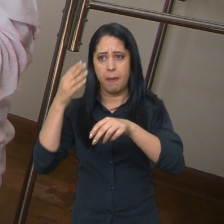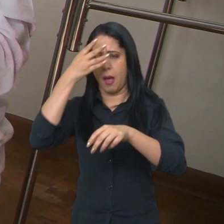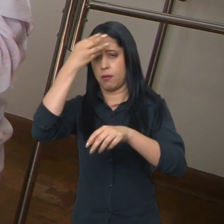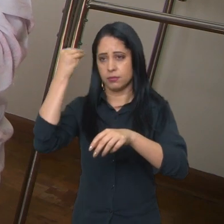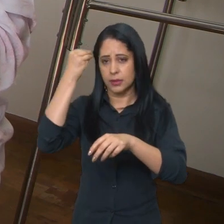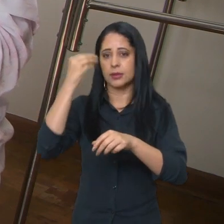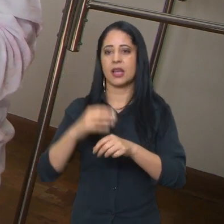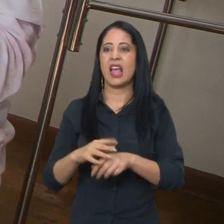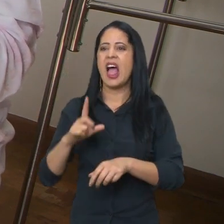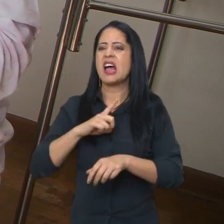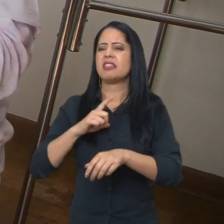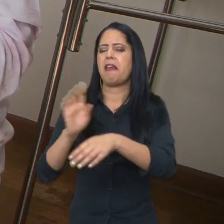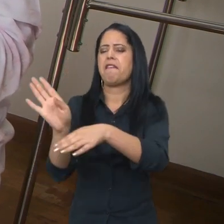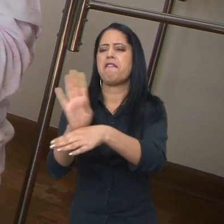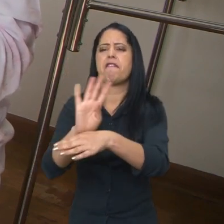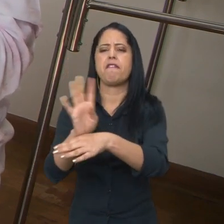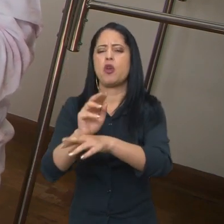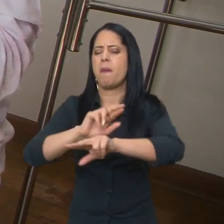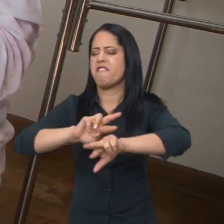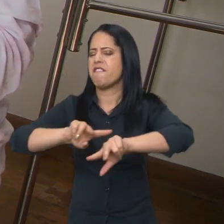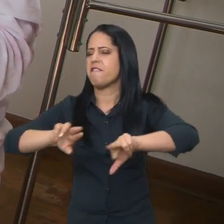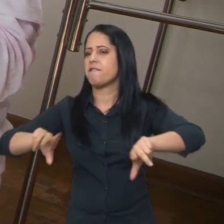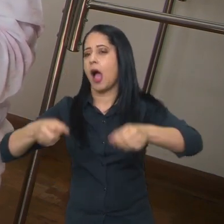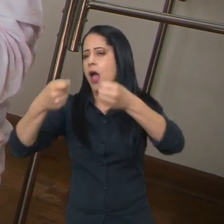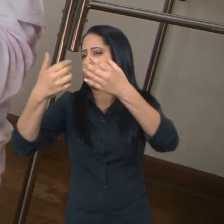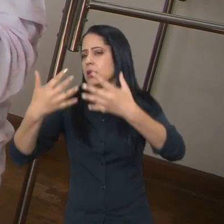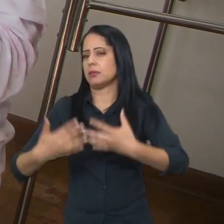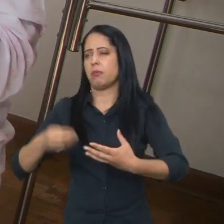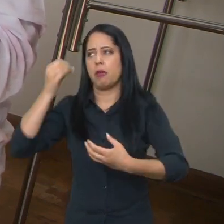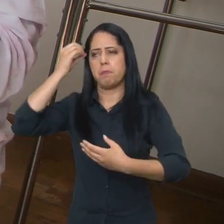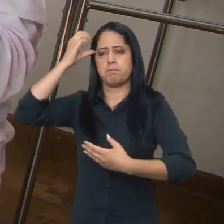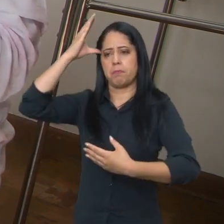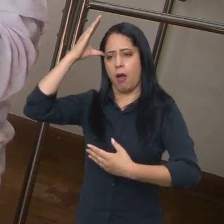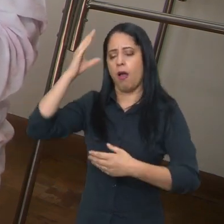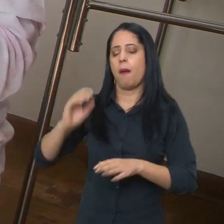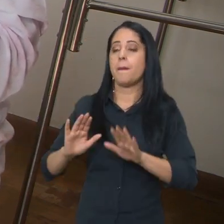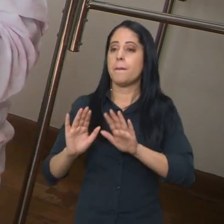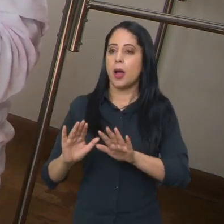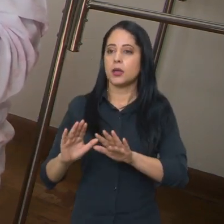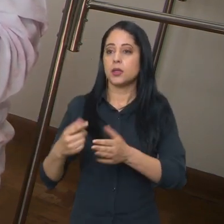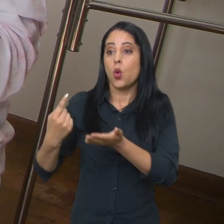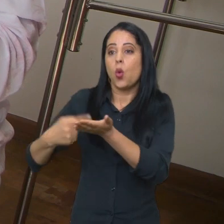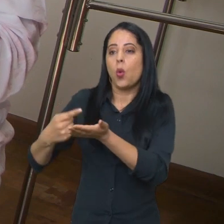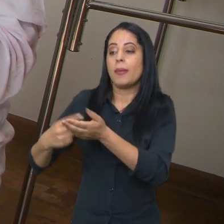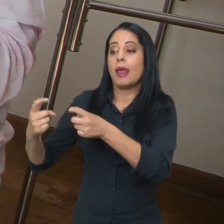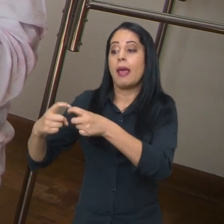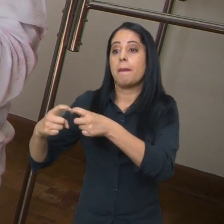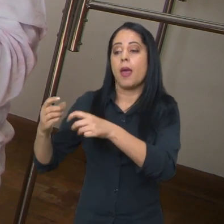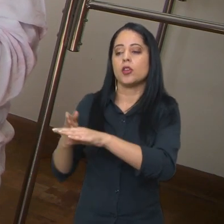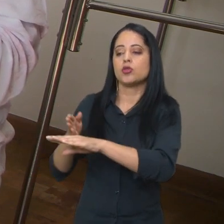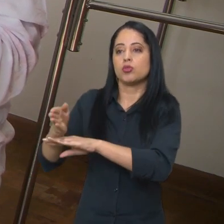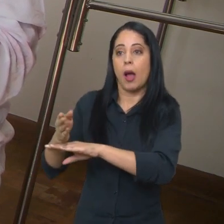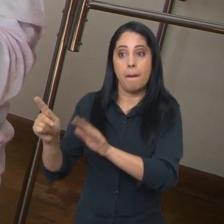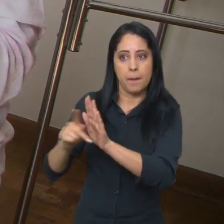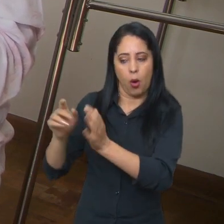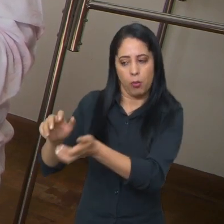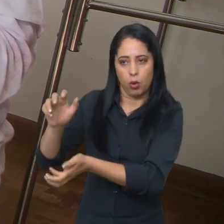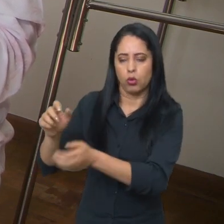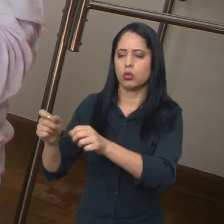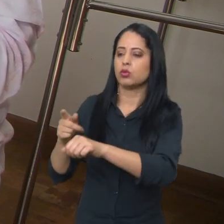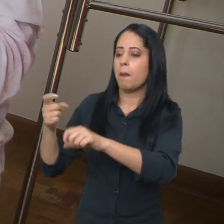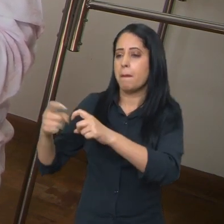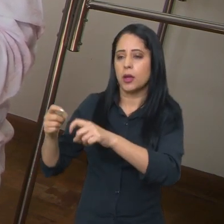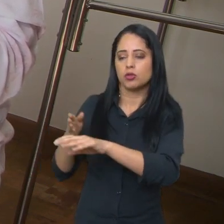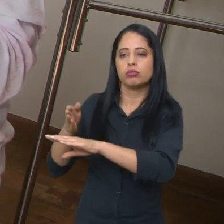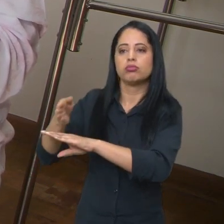também. Tem filmes, muitos filmes que eles são esclarecedores também. E eu marquei uma consulta com um médico geriatra